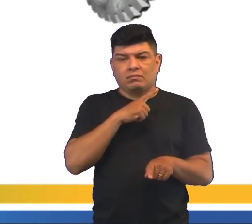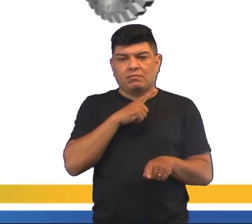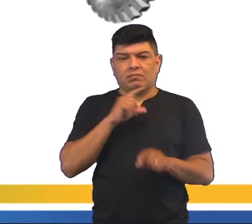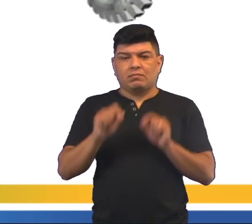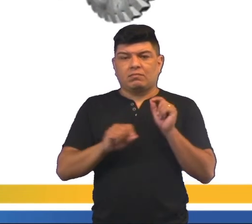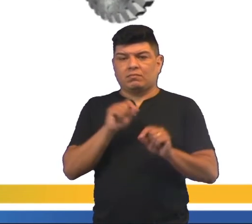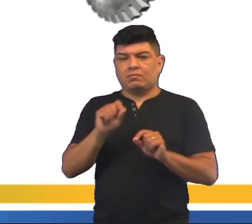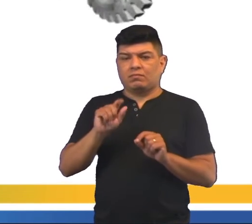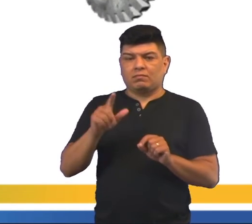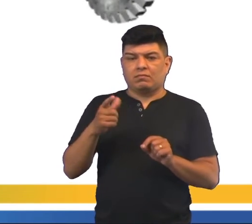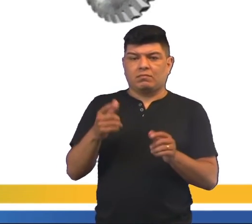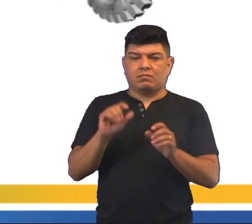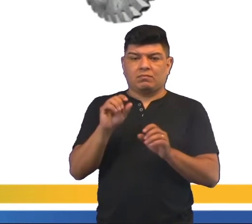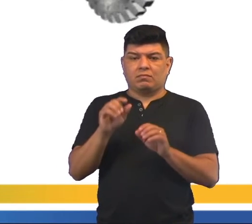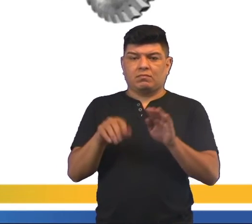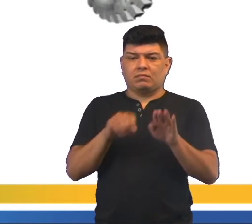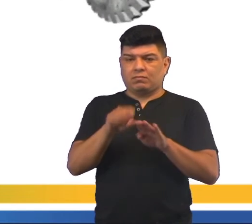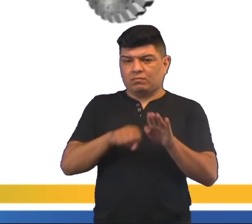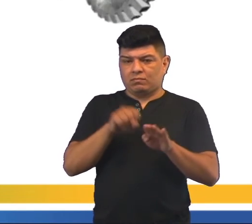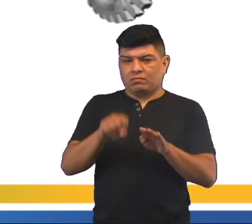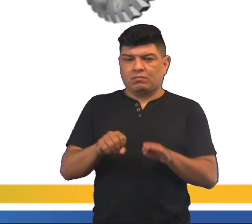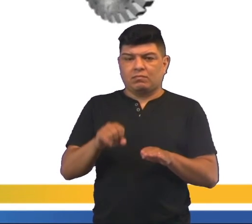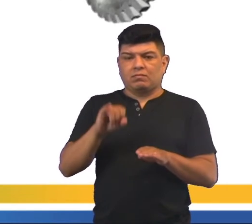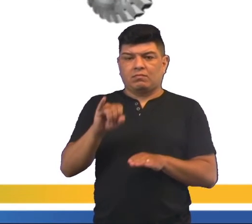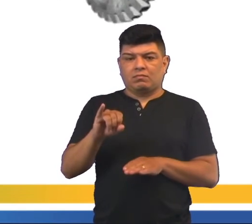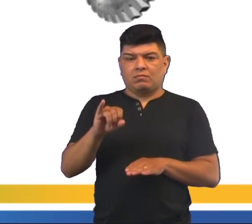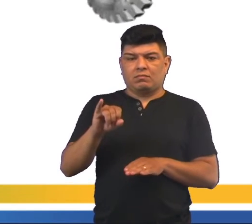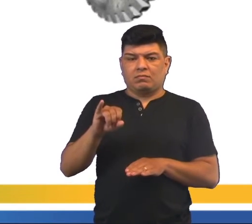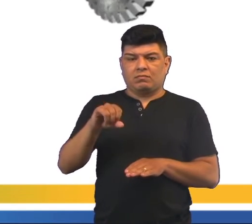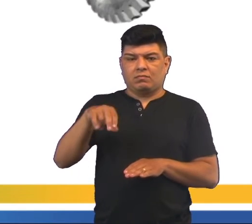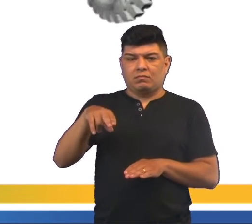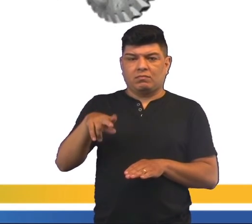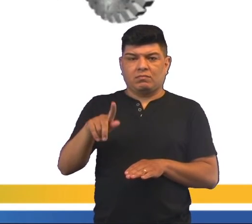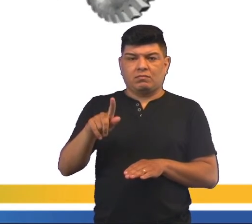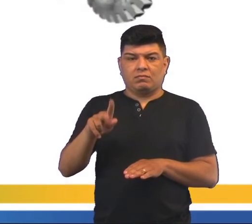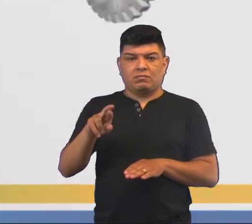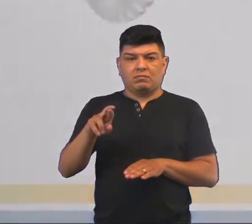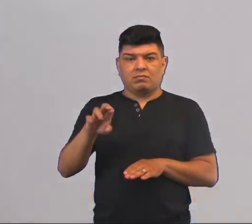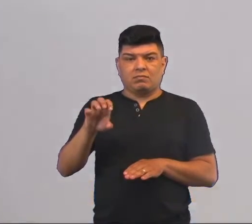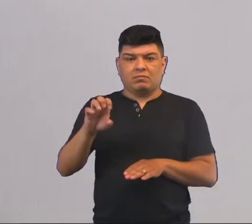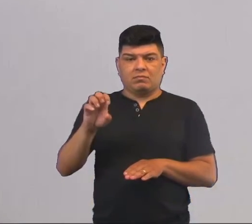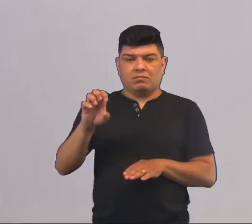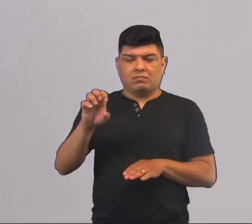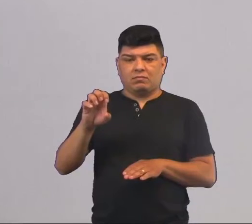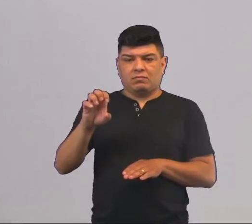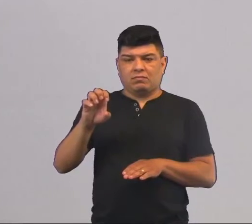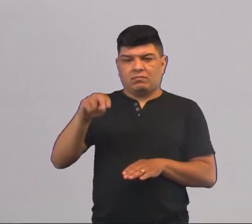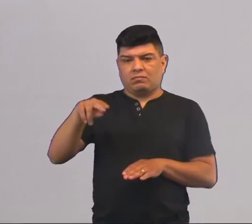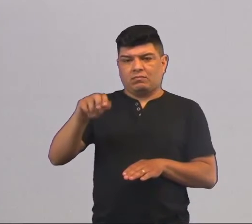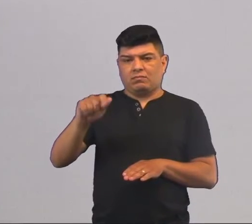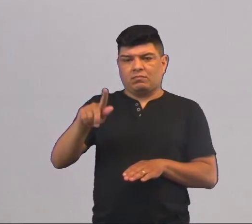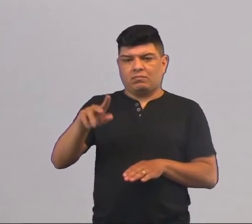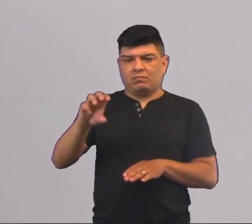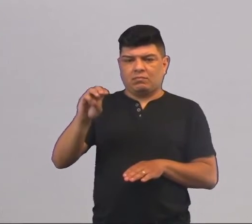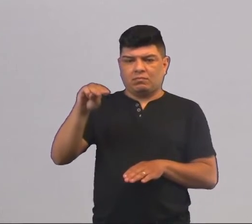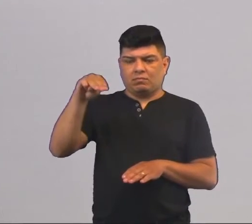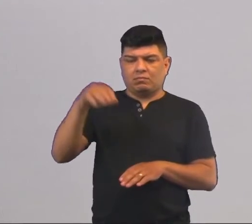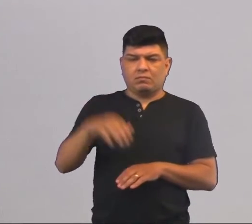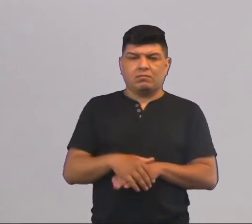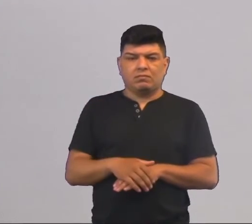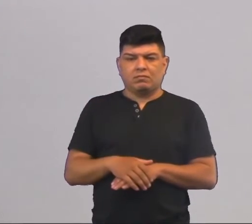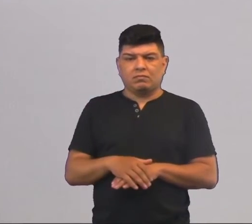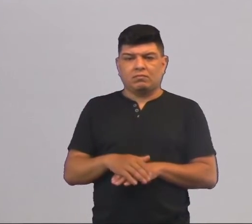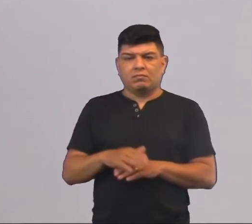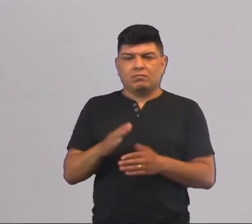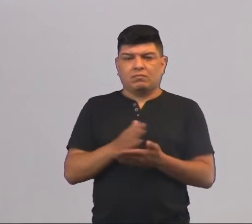também pode estar como máquinas simples as engrenagens onde é que a gente observa as engrenagens certamente Você já viu essas